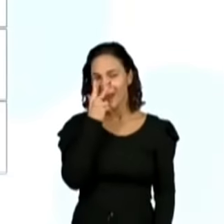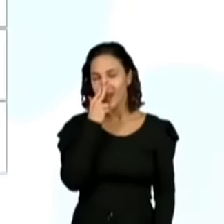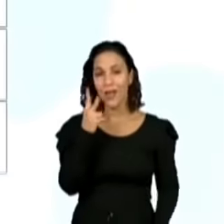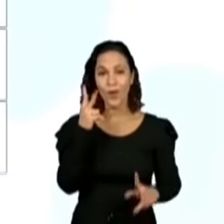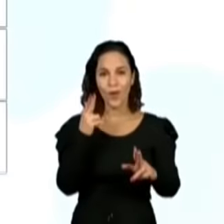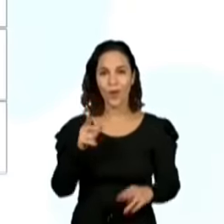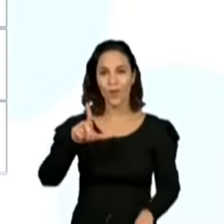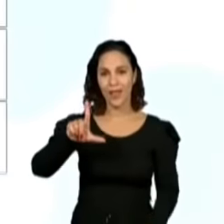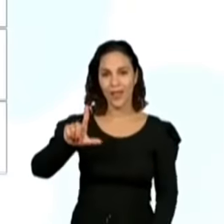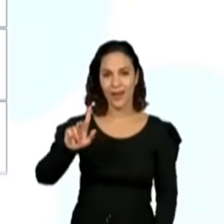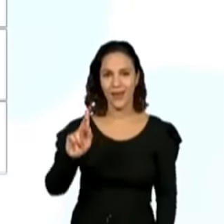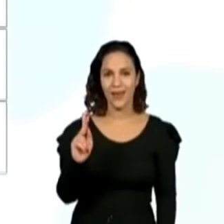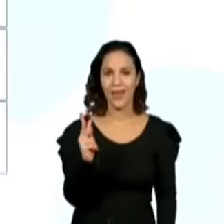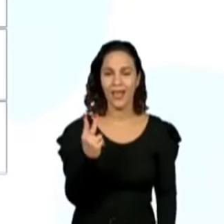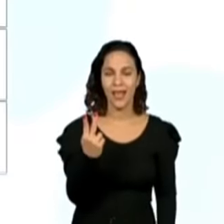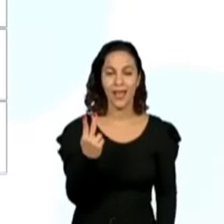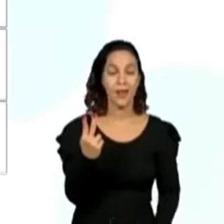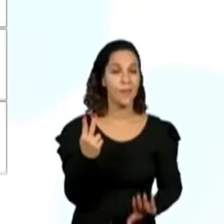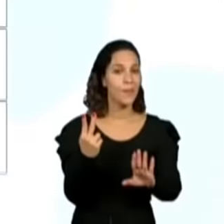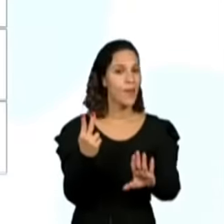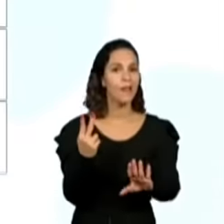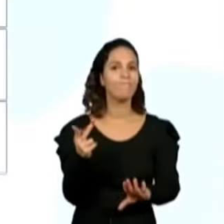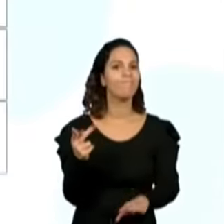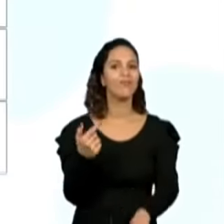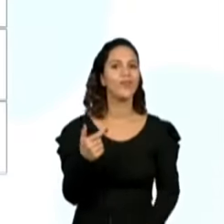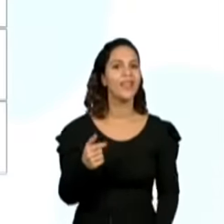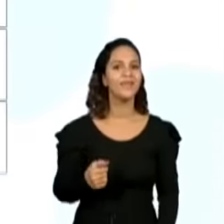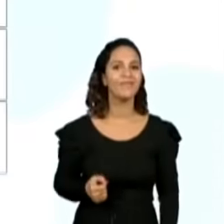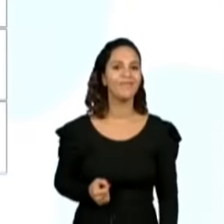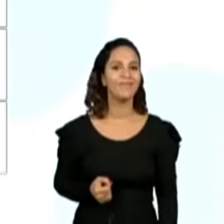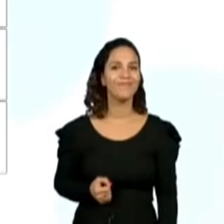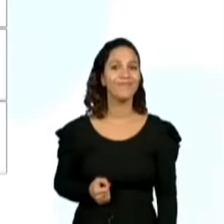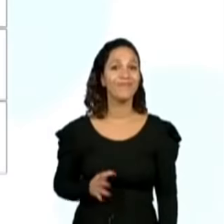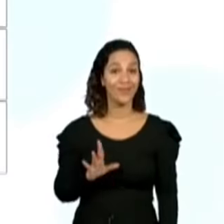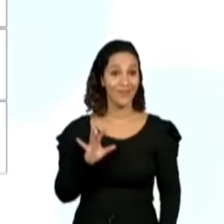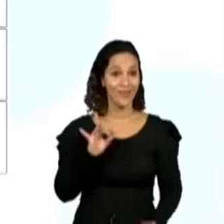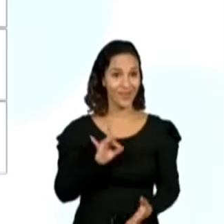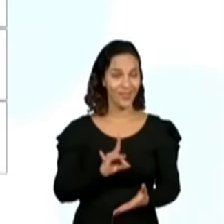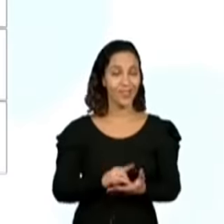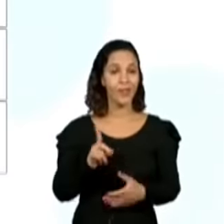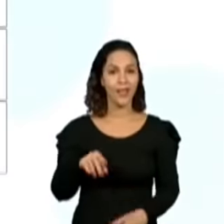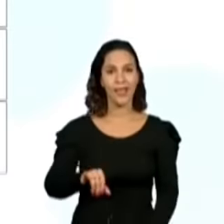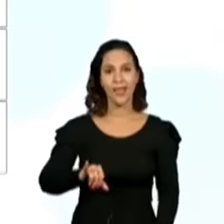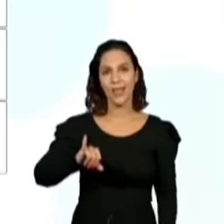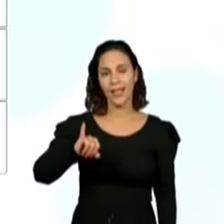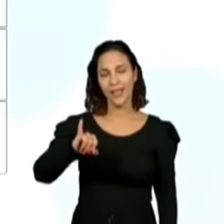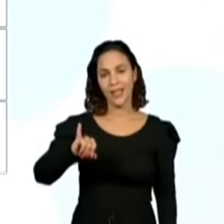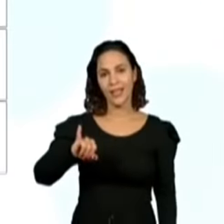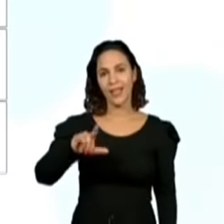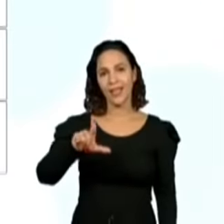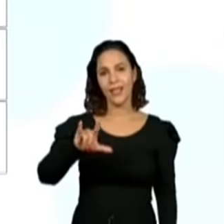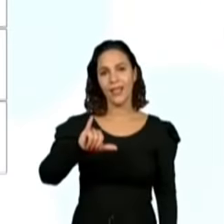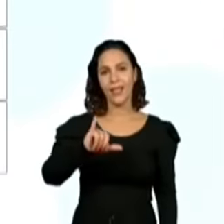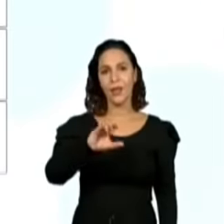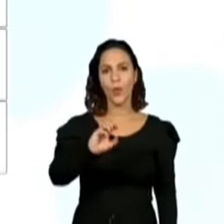LH. Mas, observem, a gente vai escrever L e U.